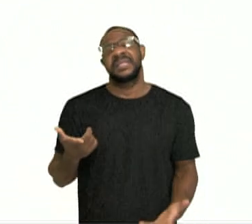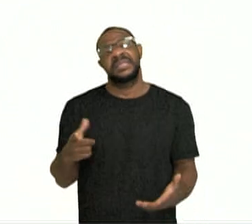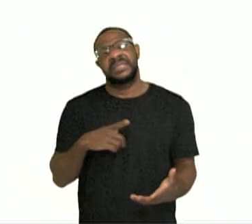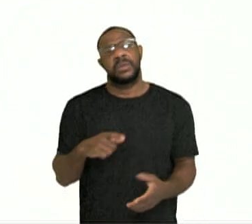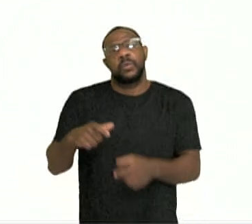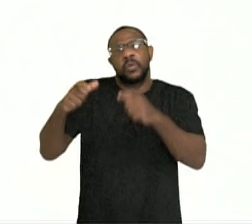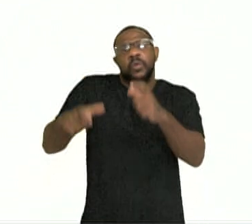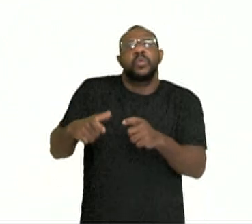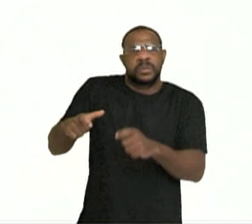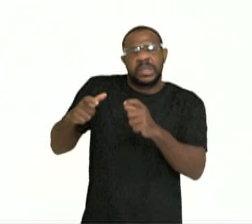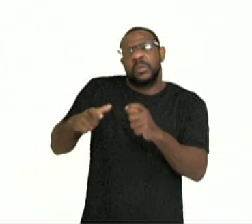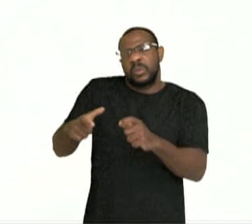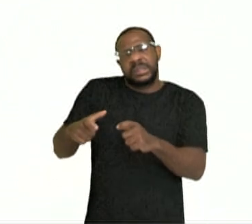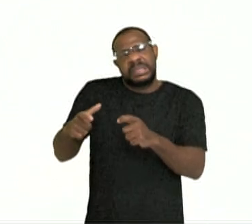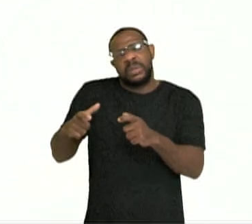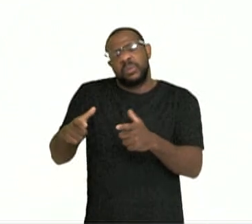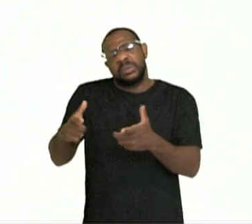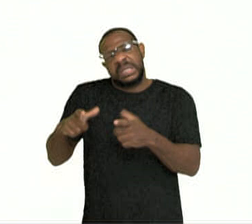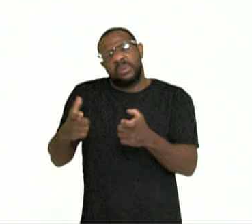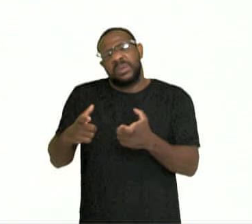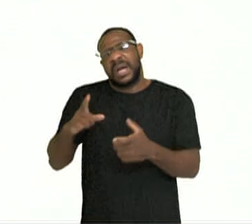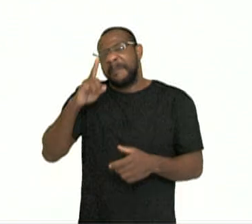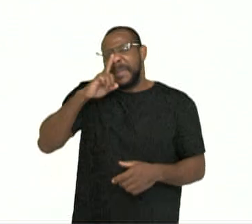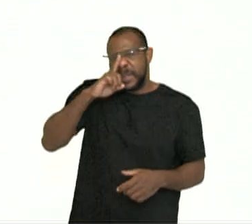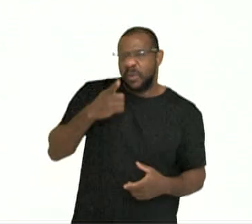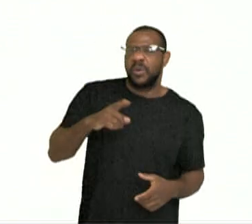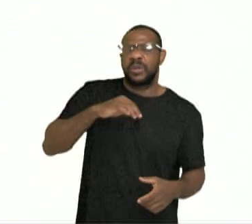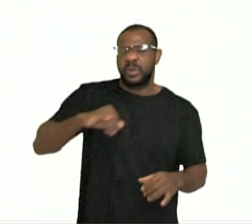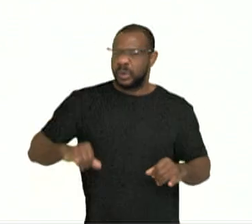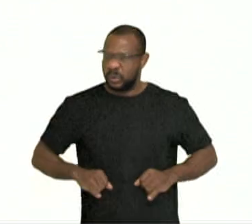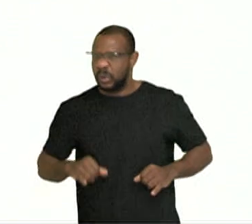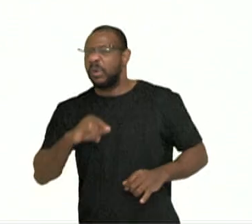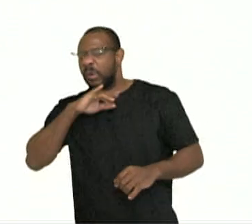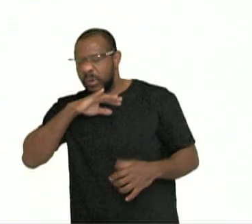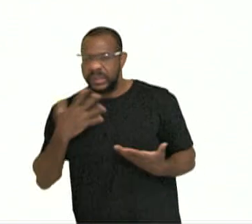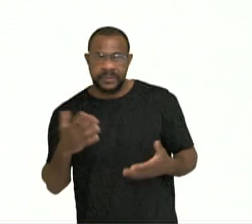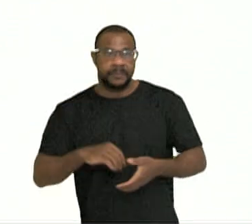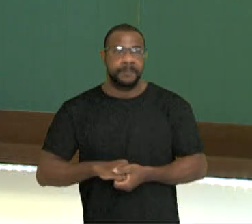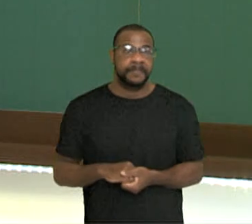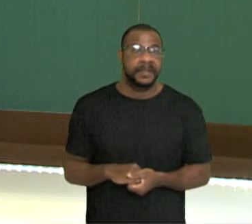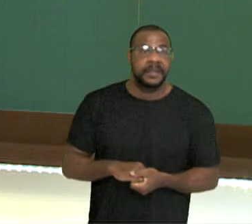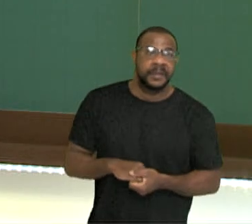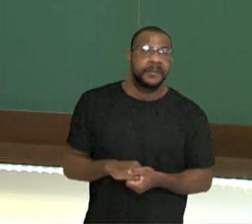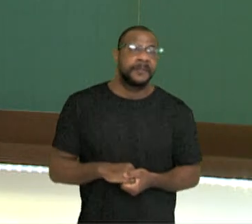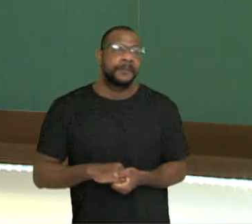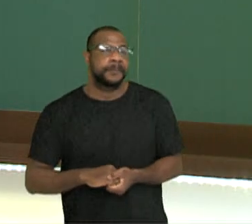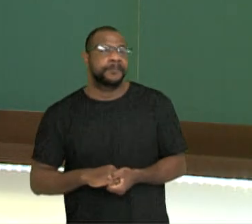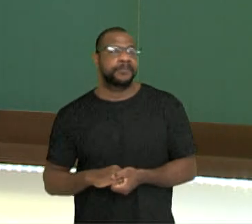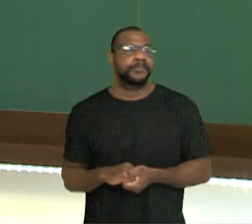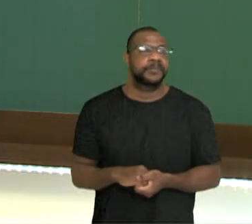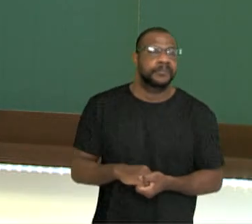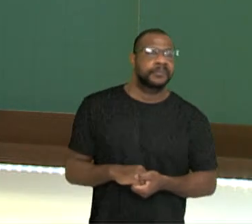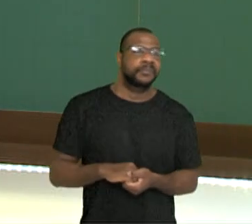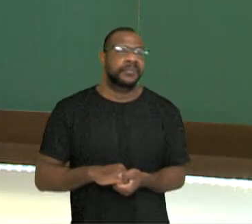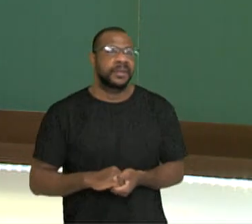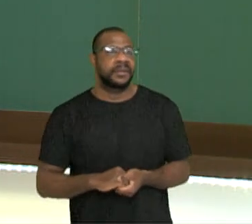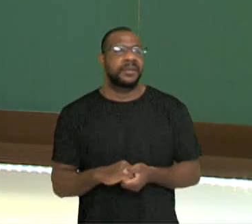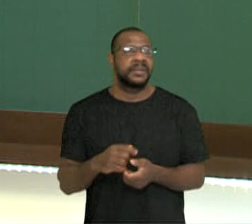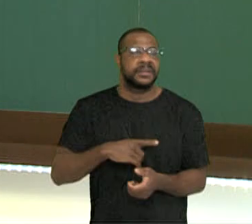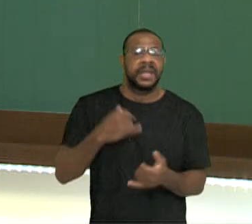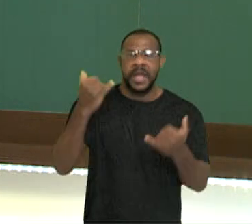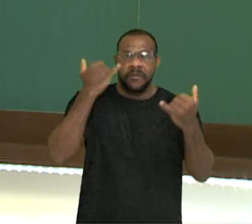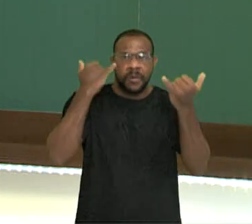essas 3 situações estão apresentadas. Então, 318 os que estão criticamente em perigo,